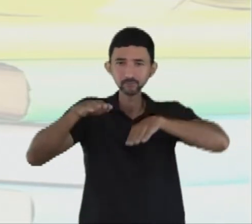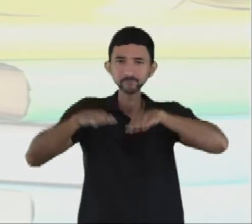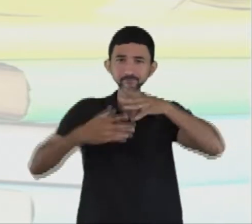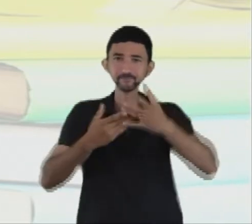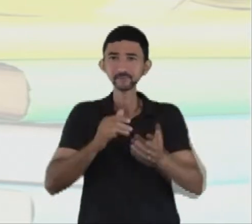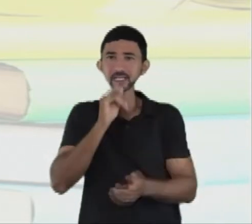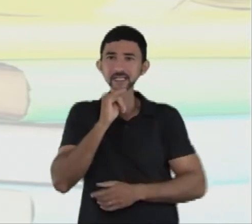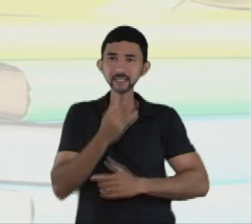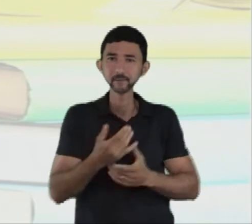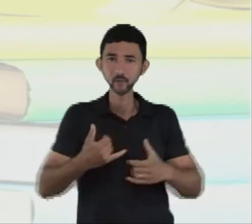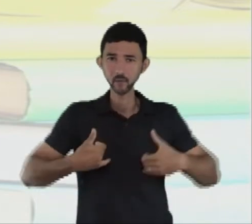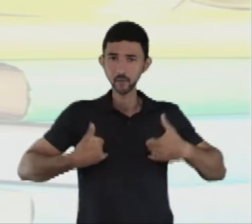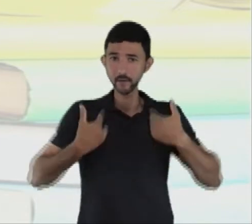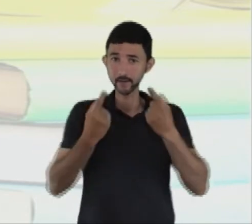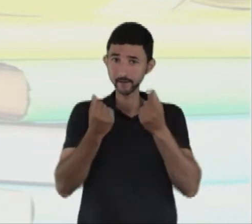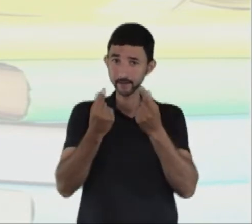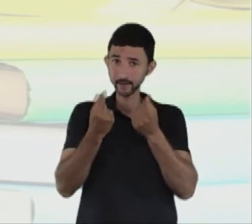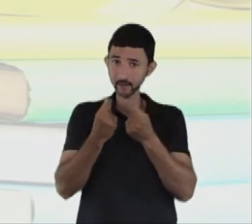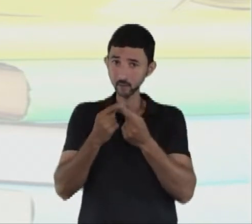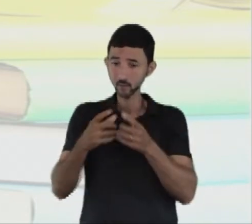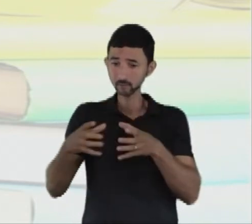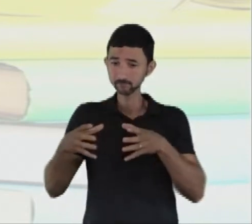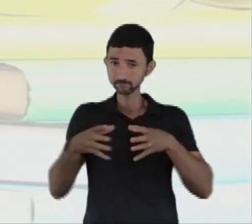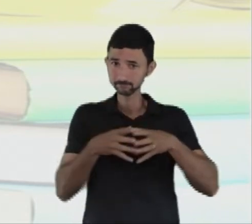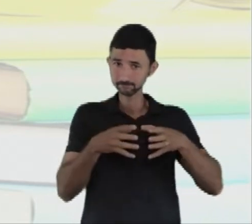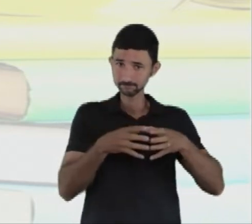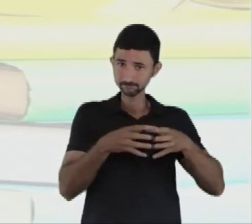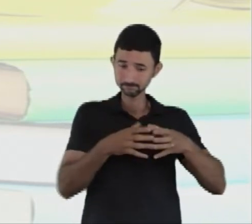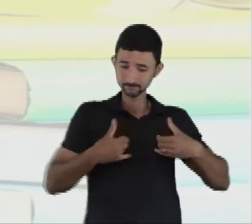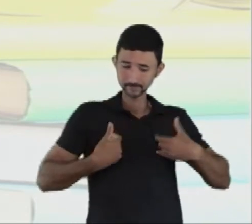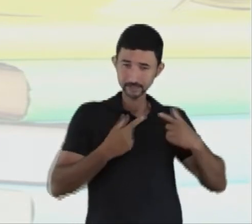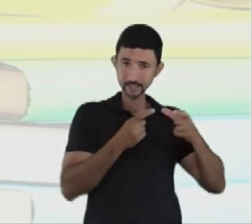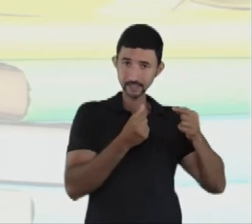como ricos e pobres.